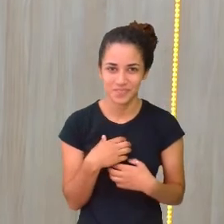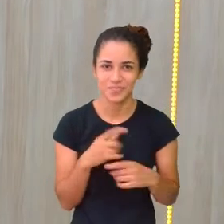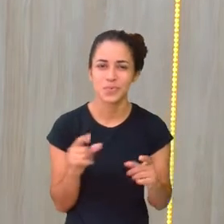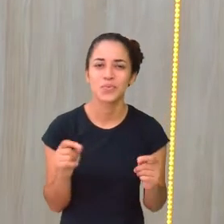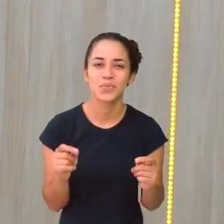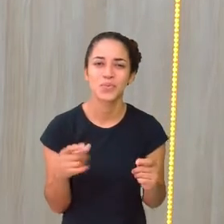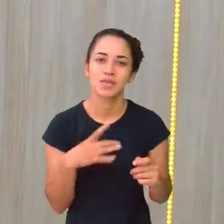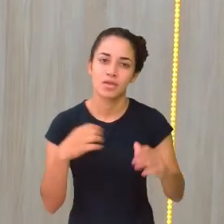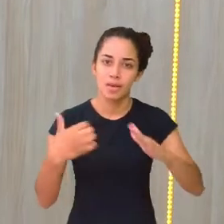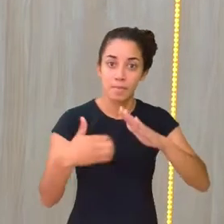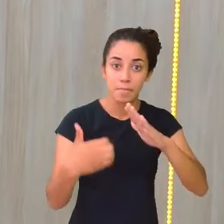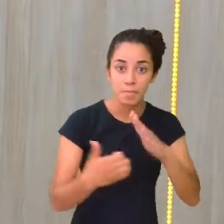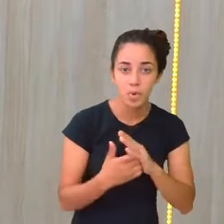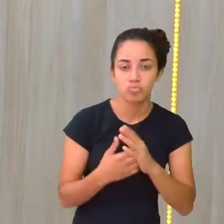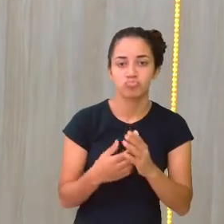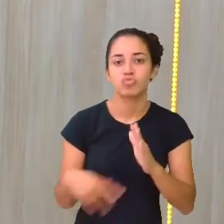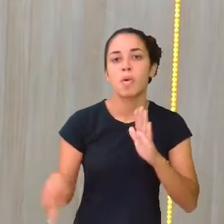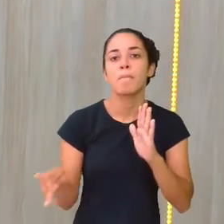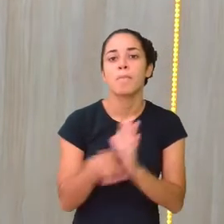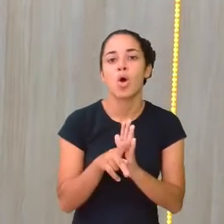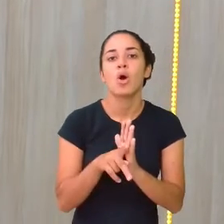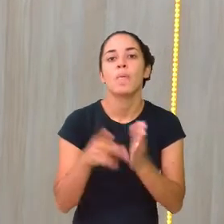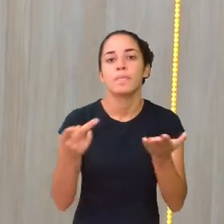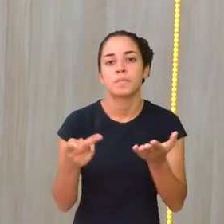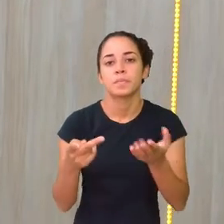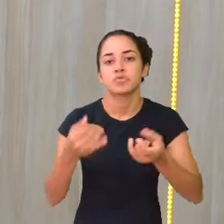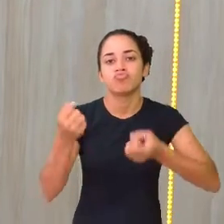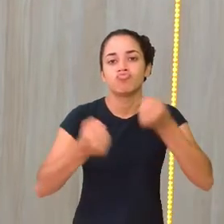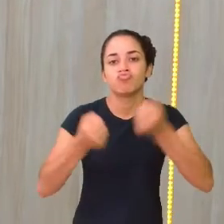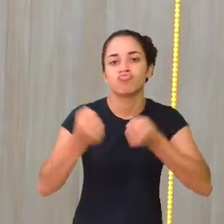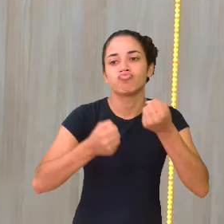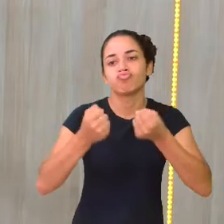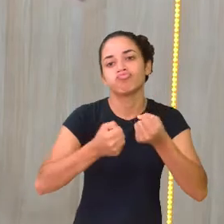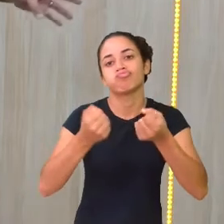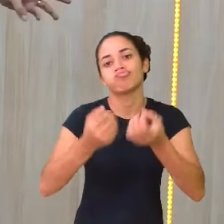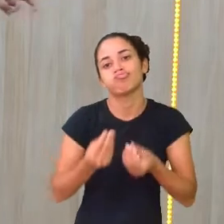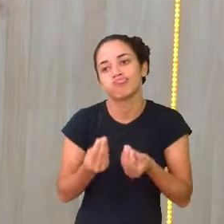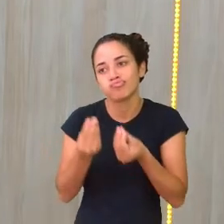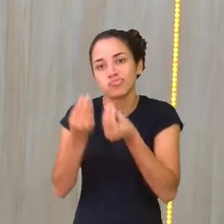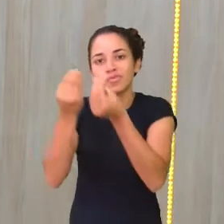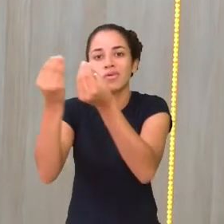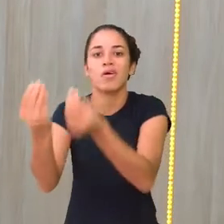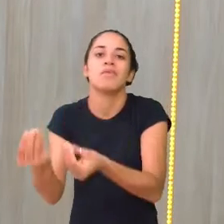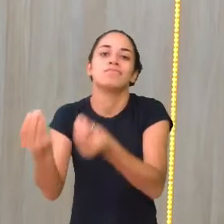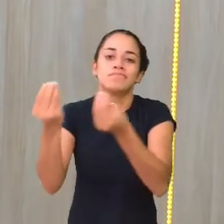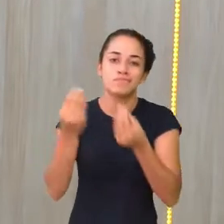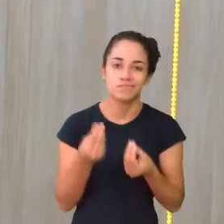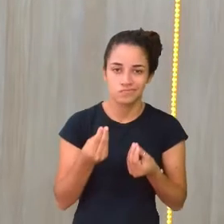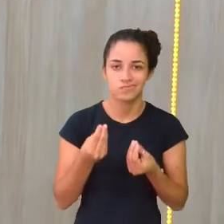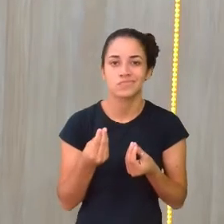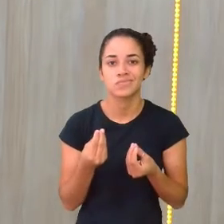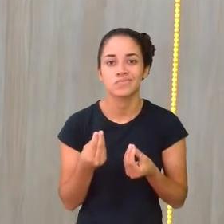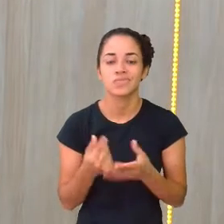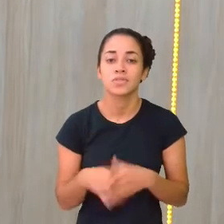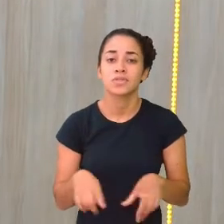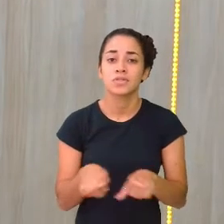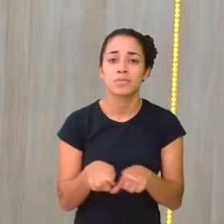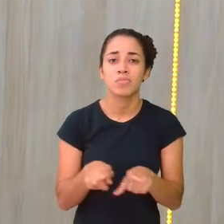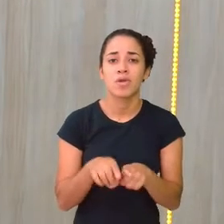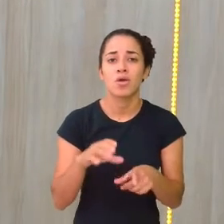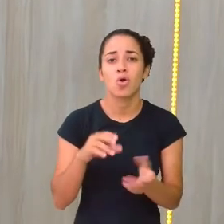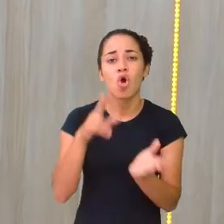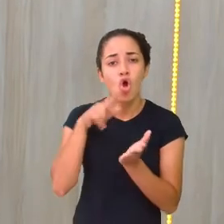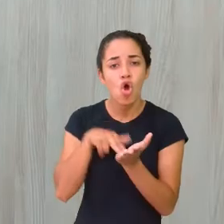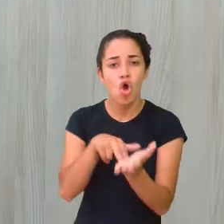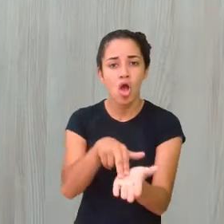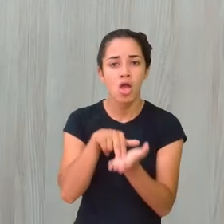Essas empresas de transportes que facilitam, né, esse deslocamento de materiais. Pode ser nos Correios, o Correio faz.